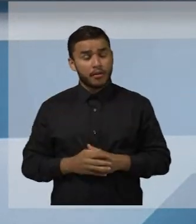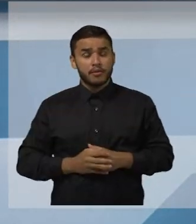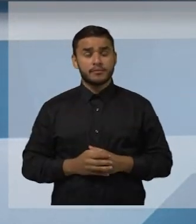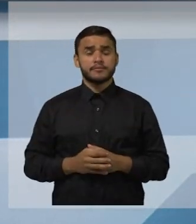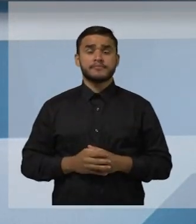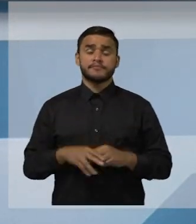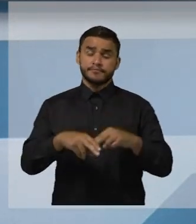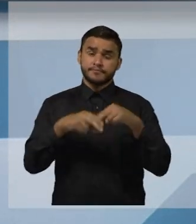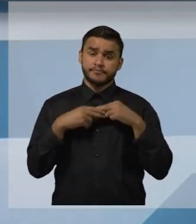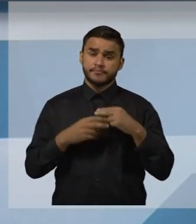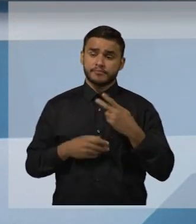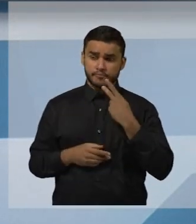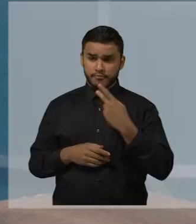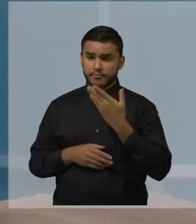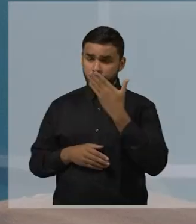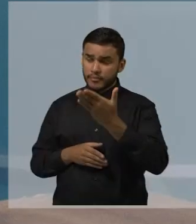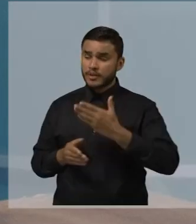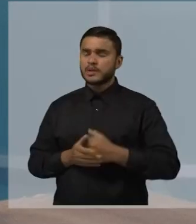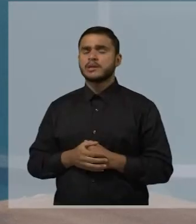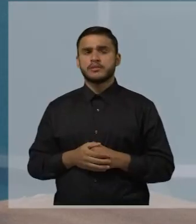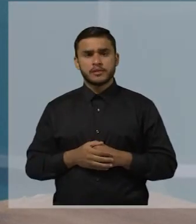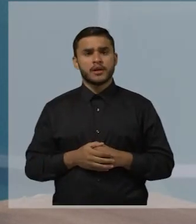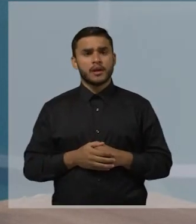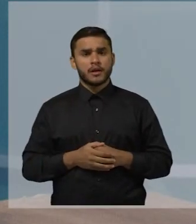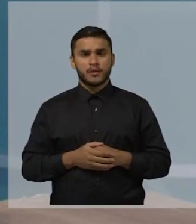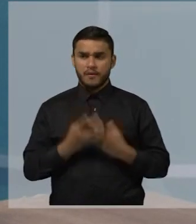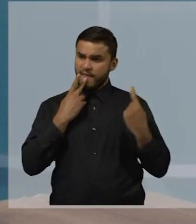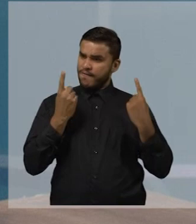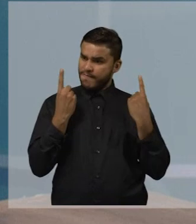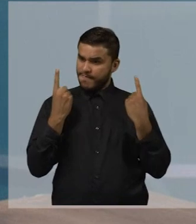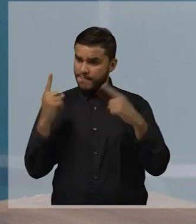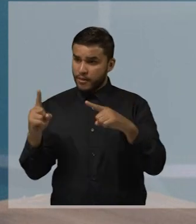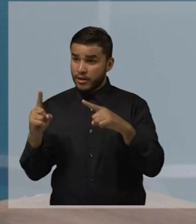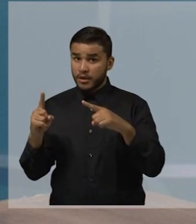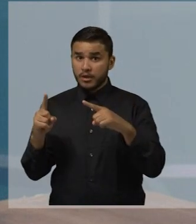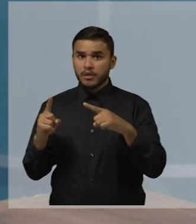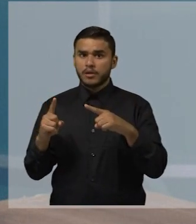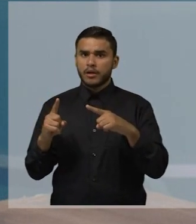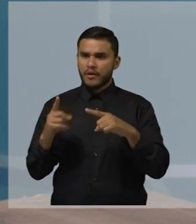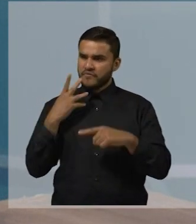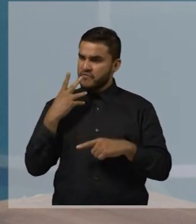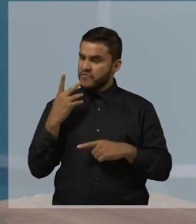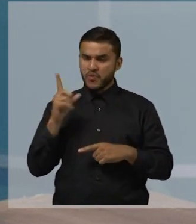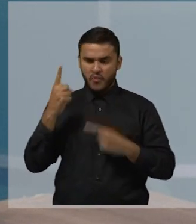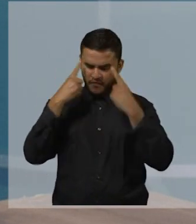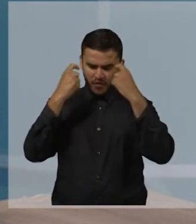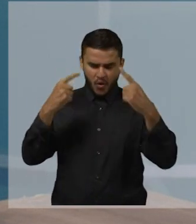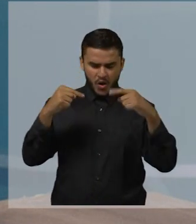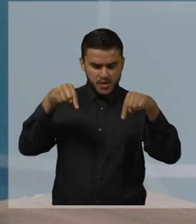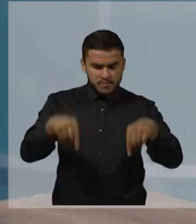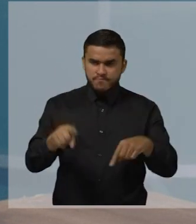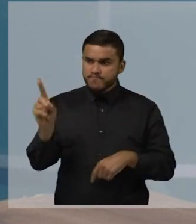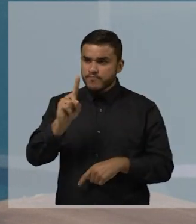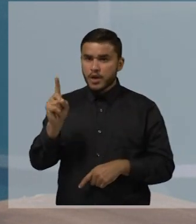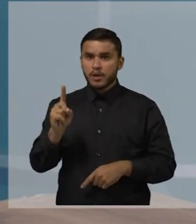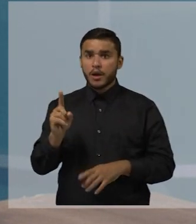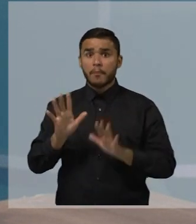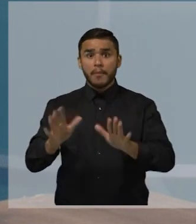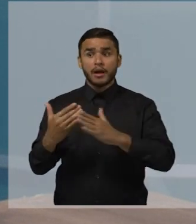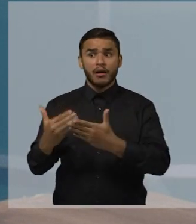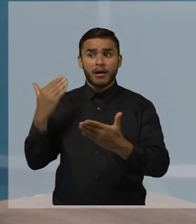Estado enfrentar o crime é uma coisa, mas não chegar para assistir à população, me parece que